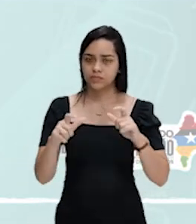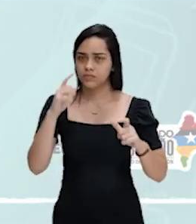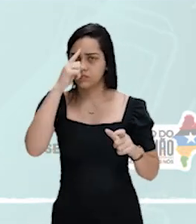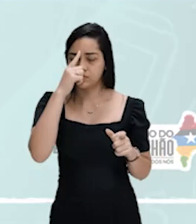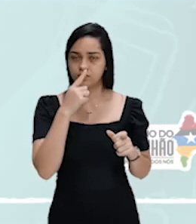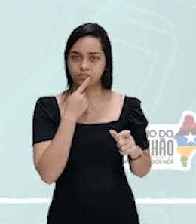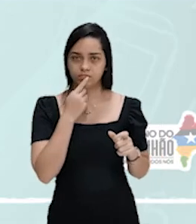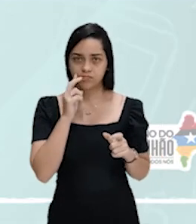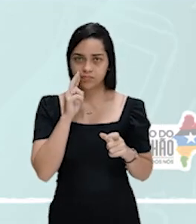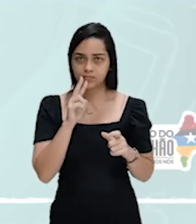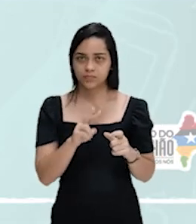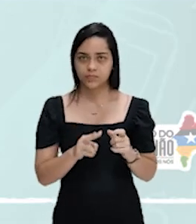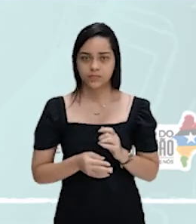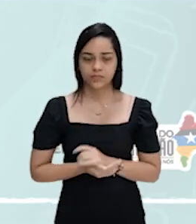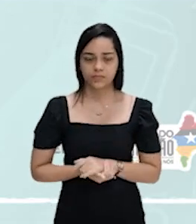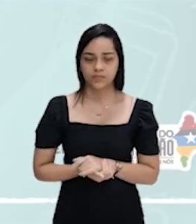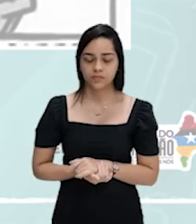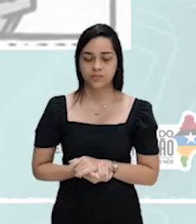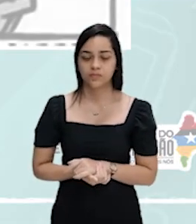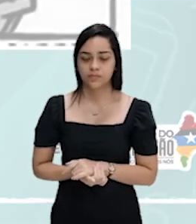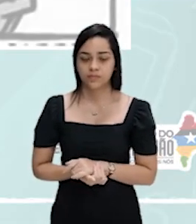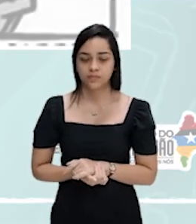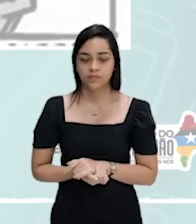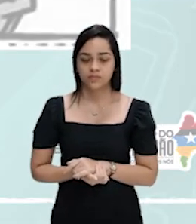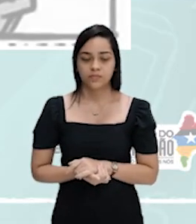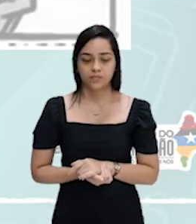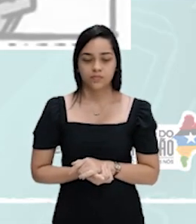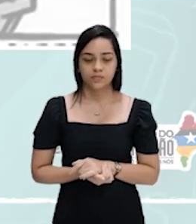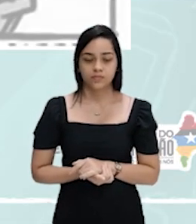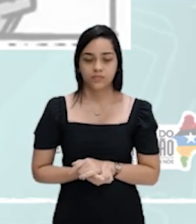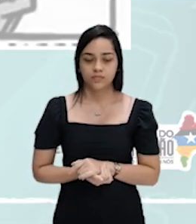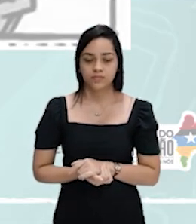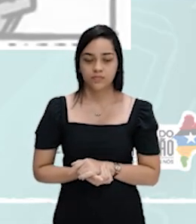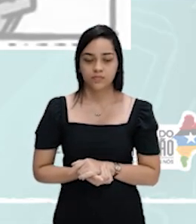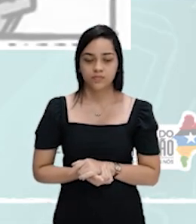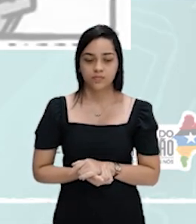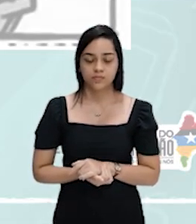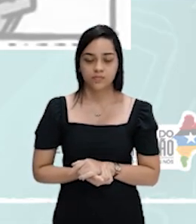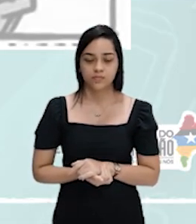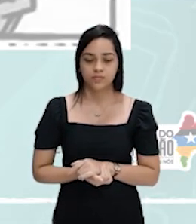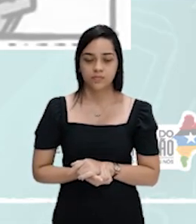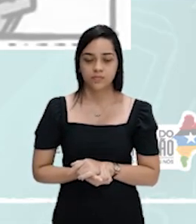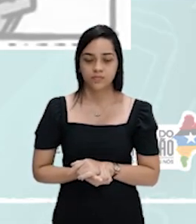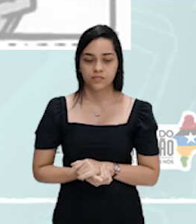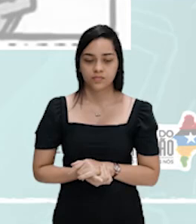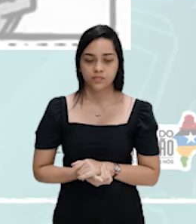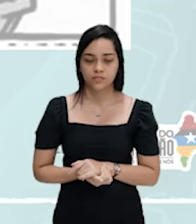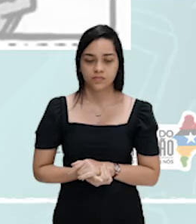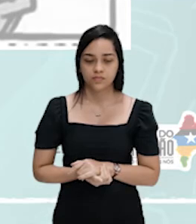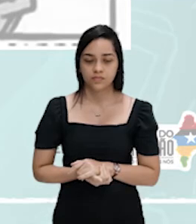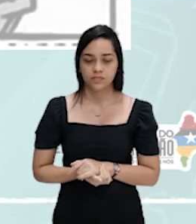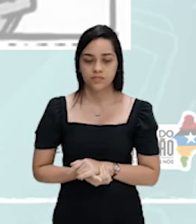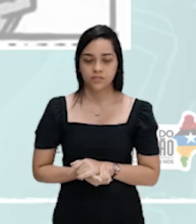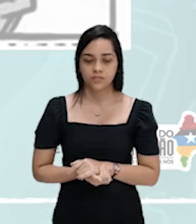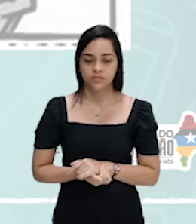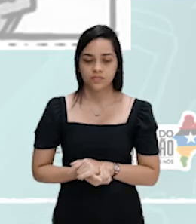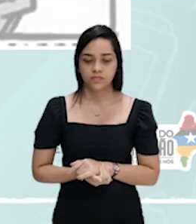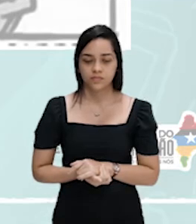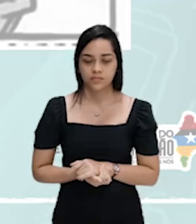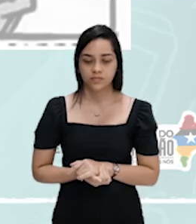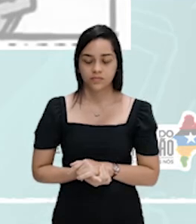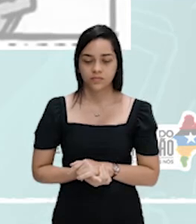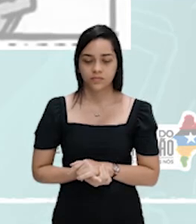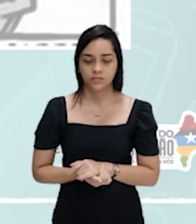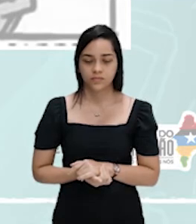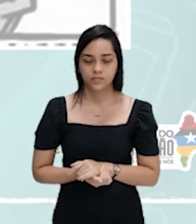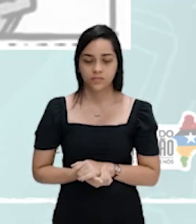acompanha aí na tua tela este relógio que eu vou desenhar em seu braço é